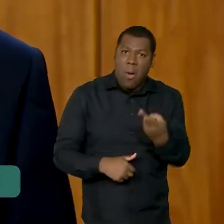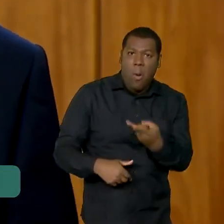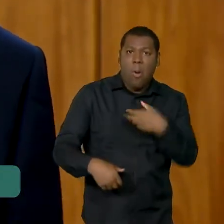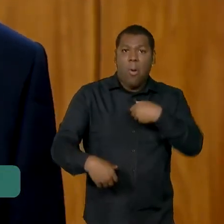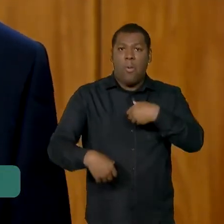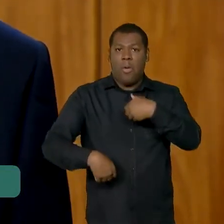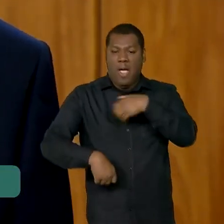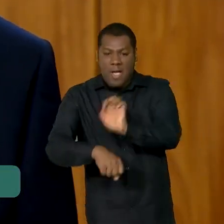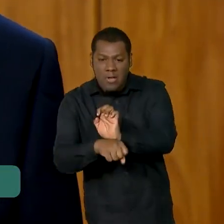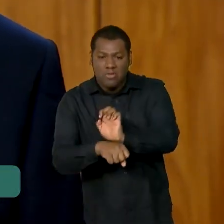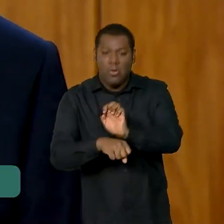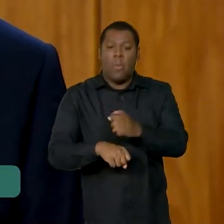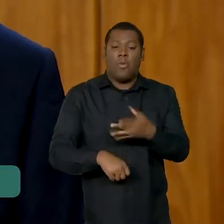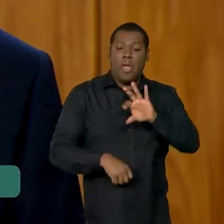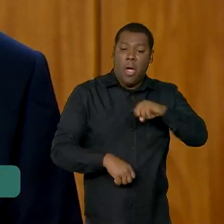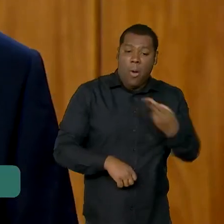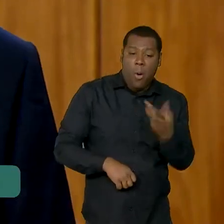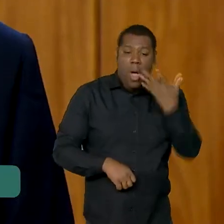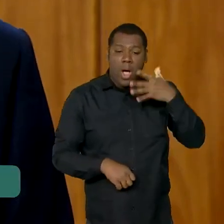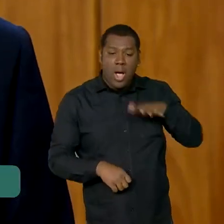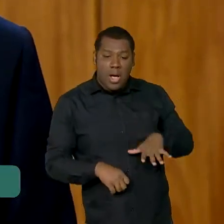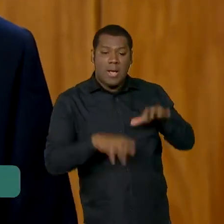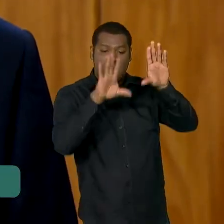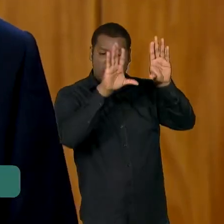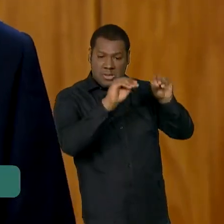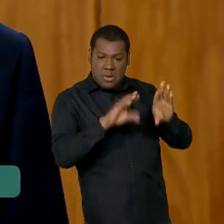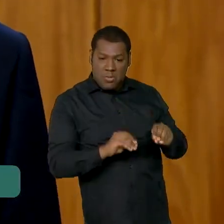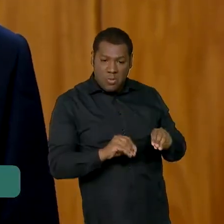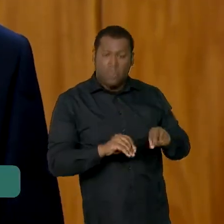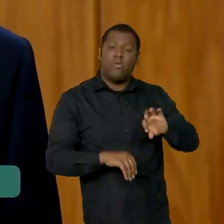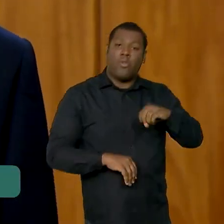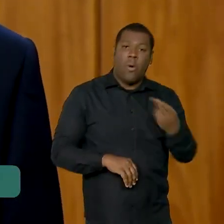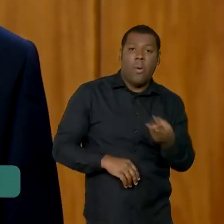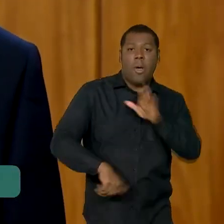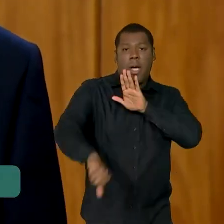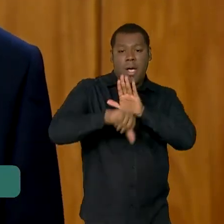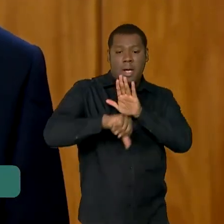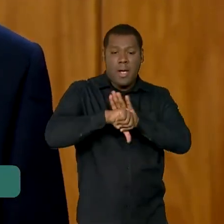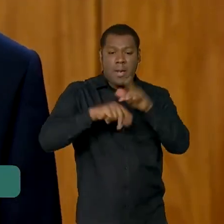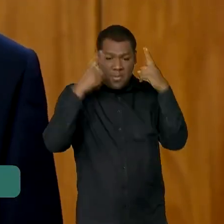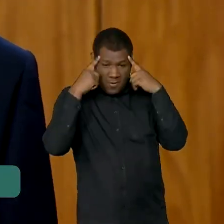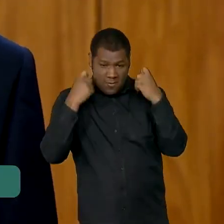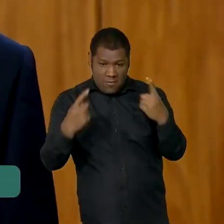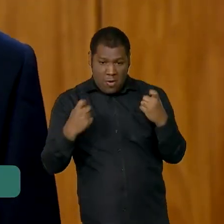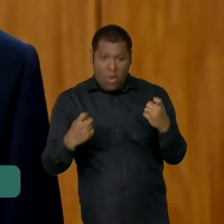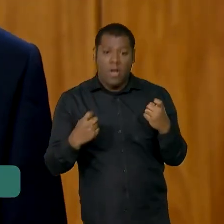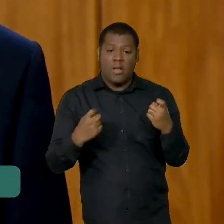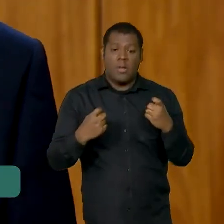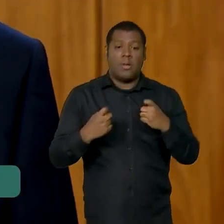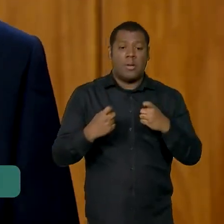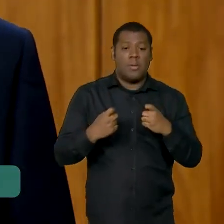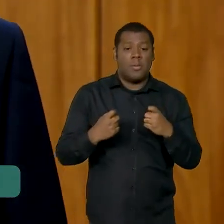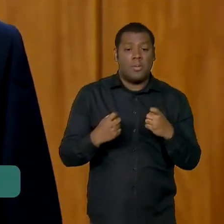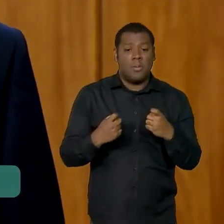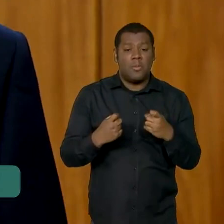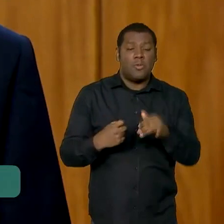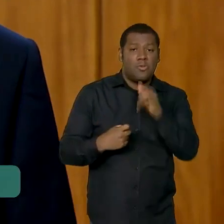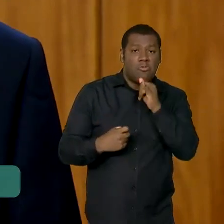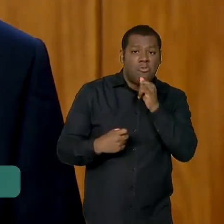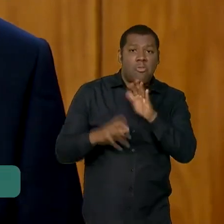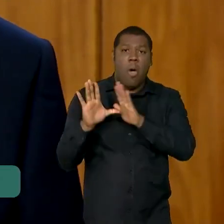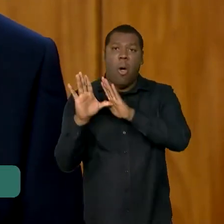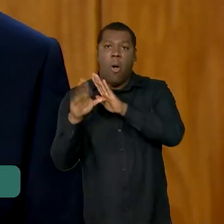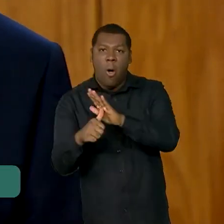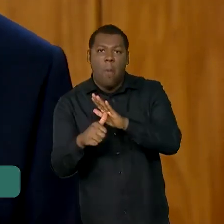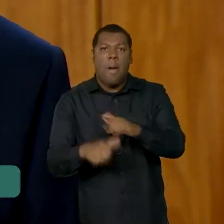estupro, pedofilia, ou que tenham praticado crime com violência ou grave ameaça contra a pessoa, por exemplo, um roubo à